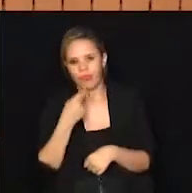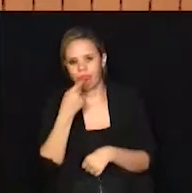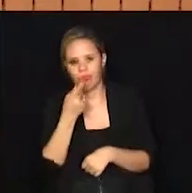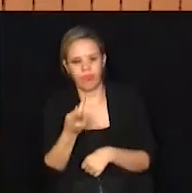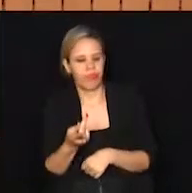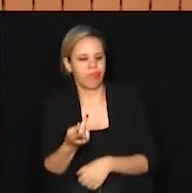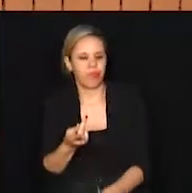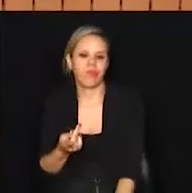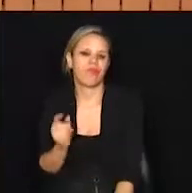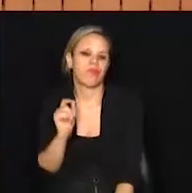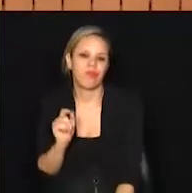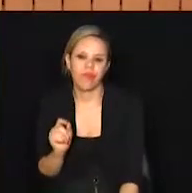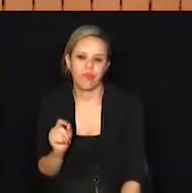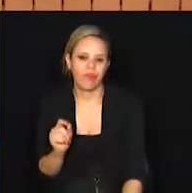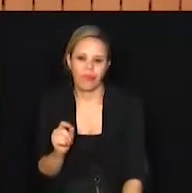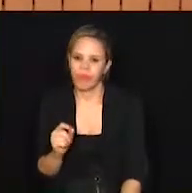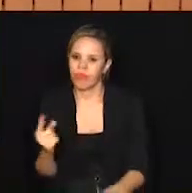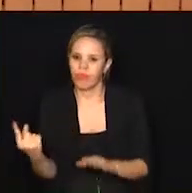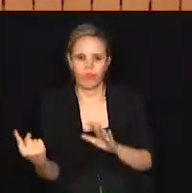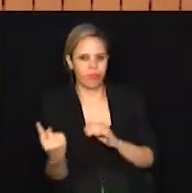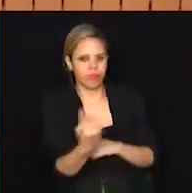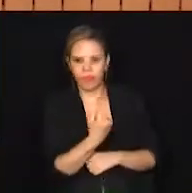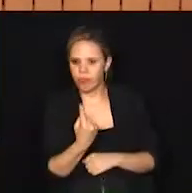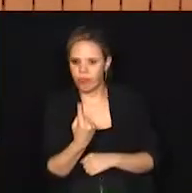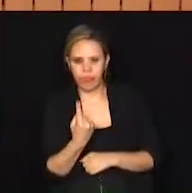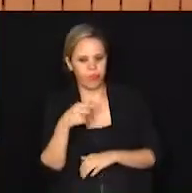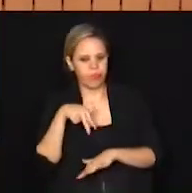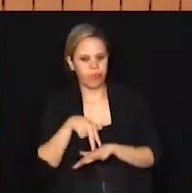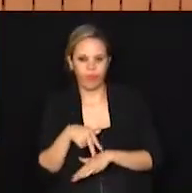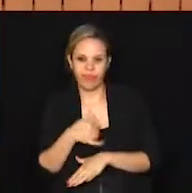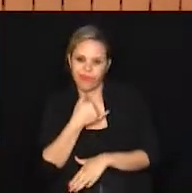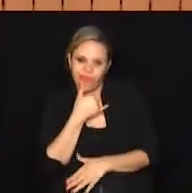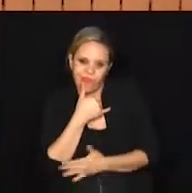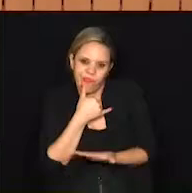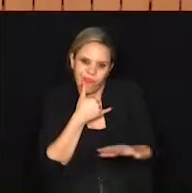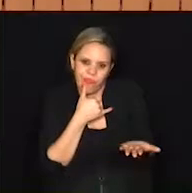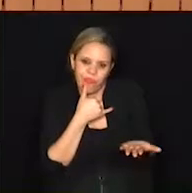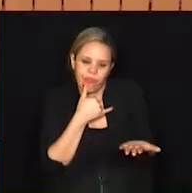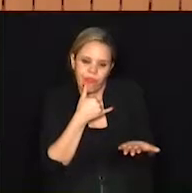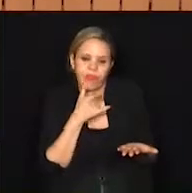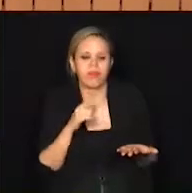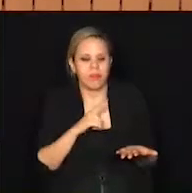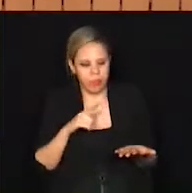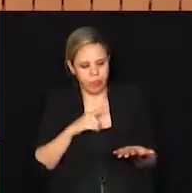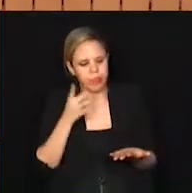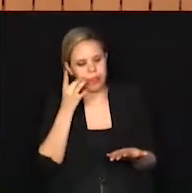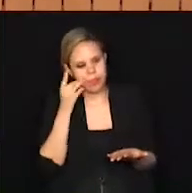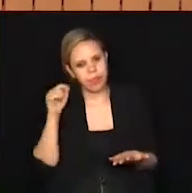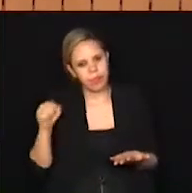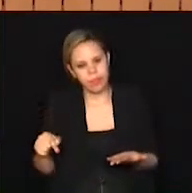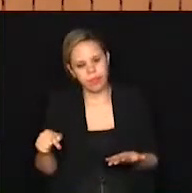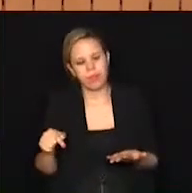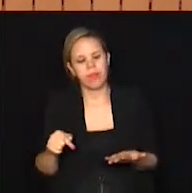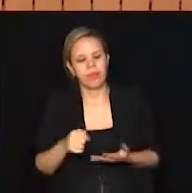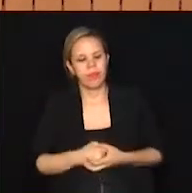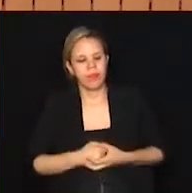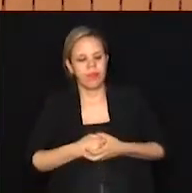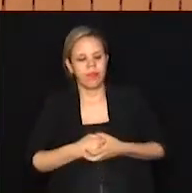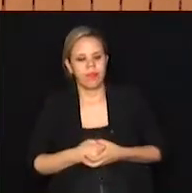justificaram e não comparecerão, o que nós lamentamos muito. Mas nós temos aqui a presença